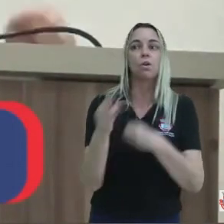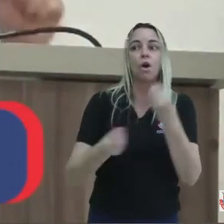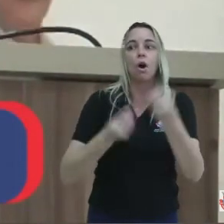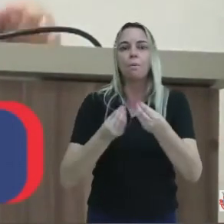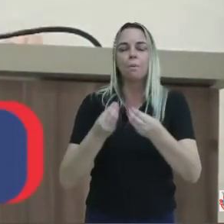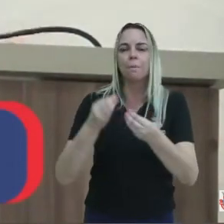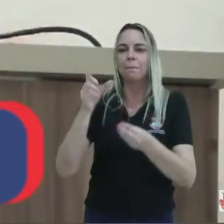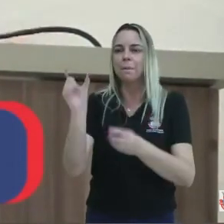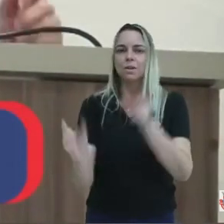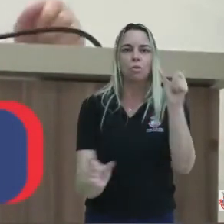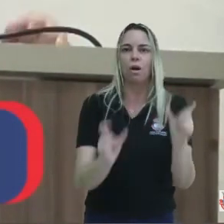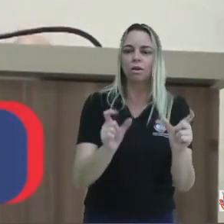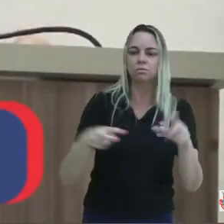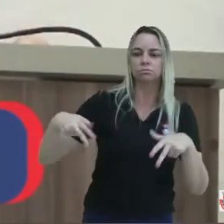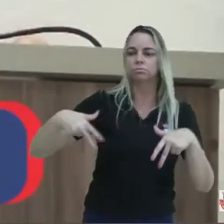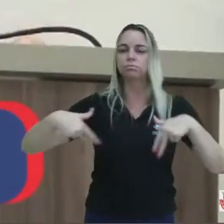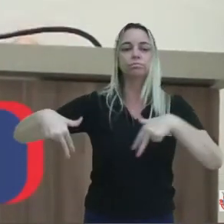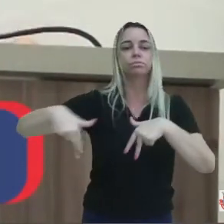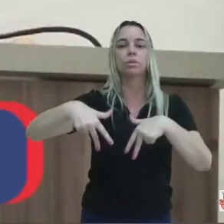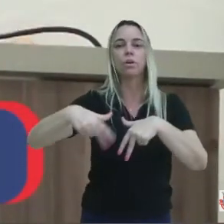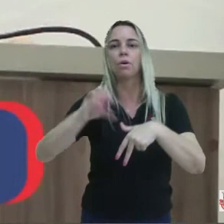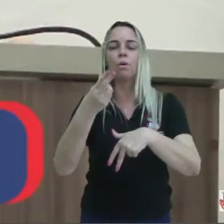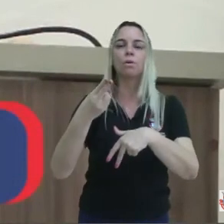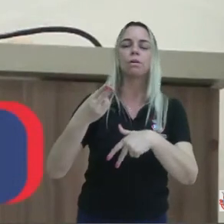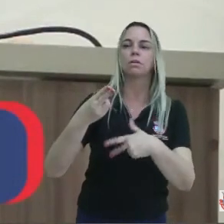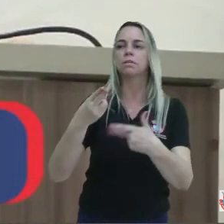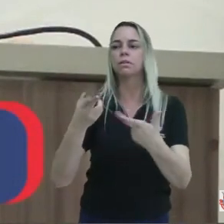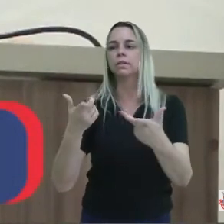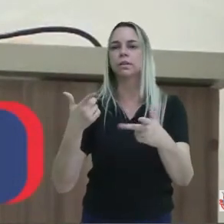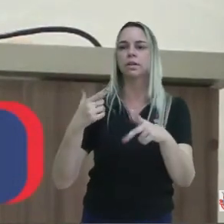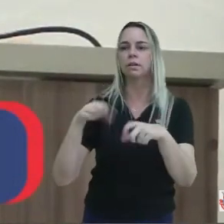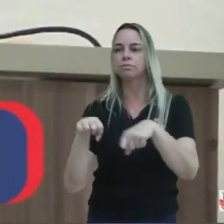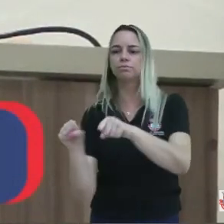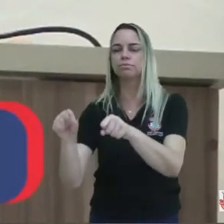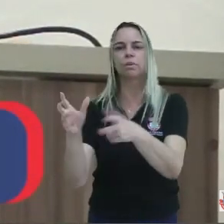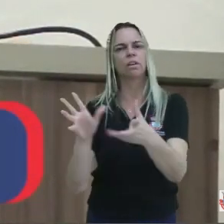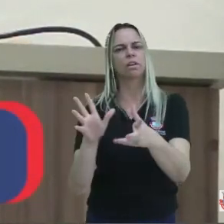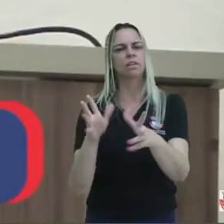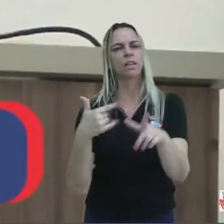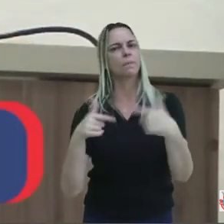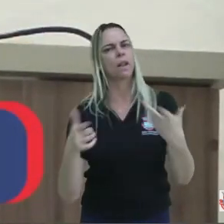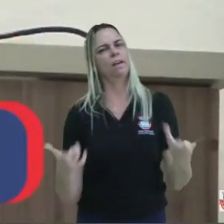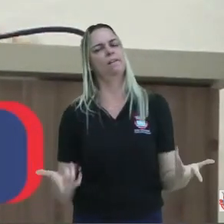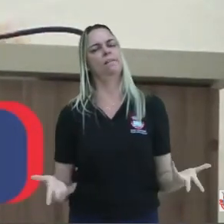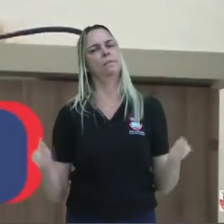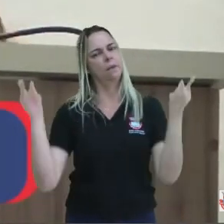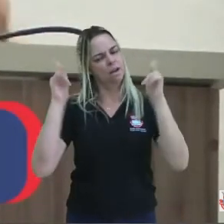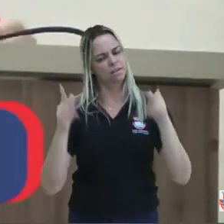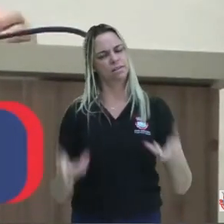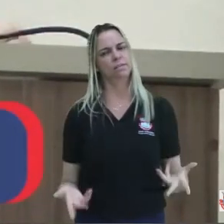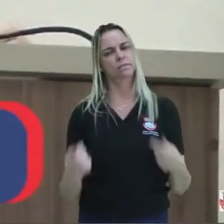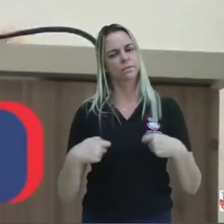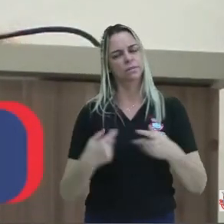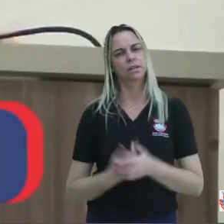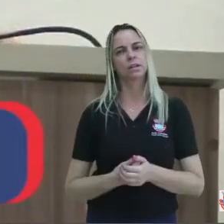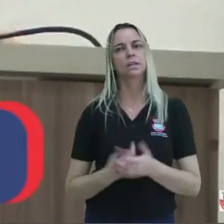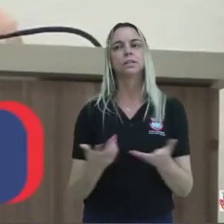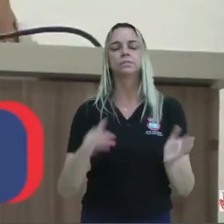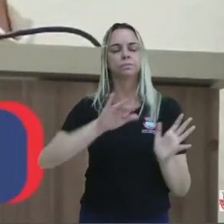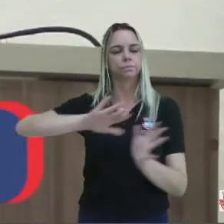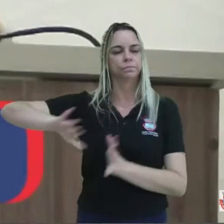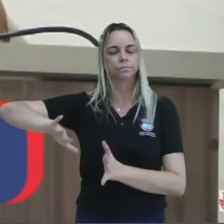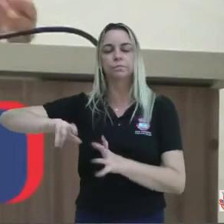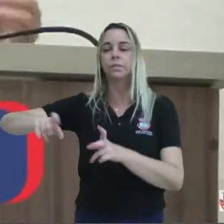que muitos não têm nem condições de colocar o documento em dia. Essa é a realidade do nosso município. Então, que seja feita alguma